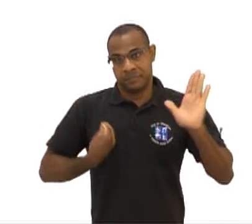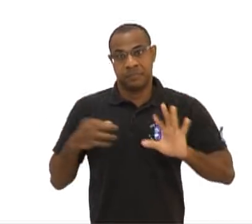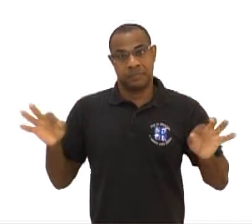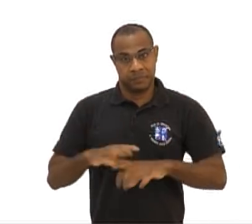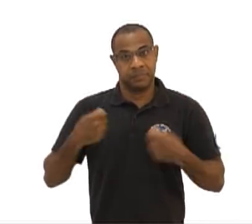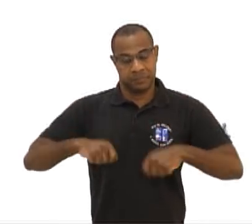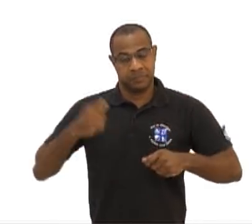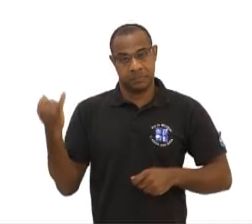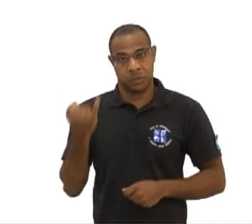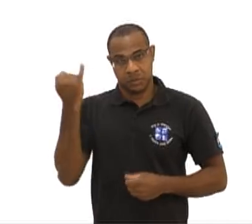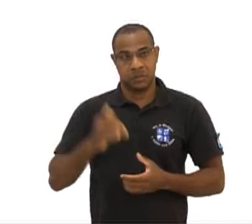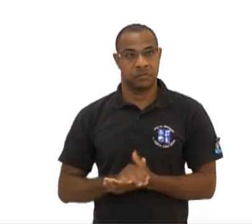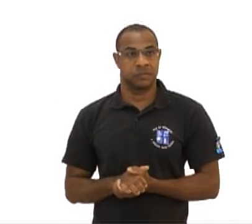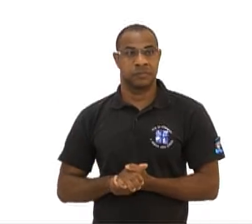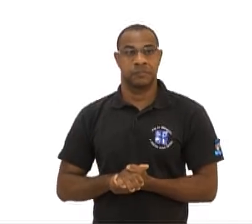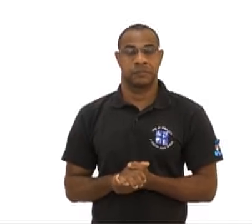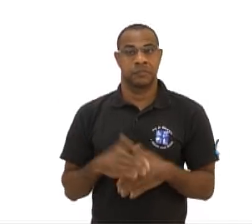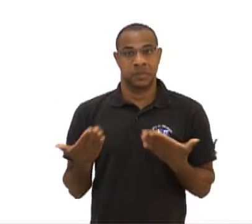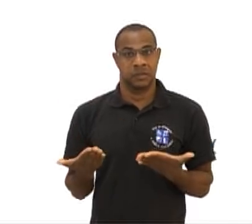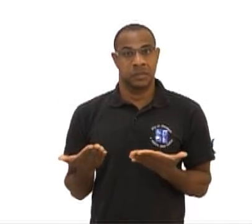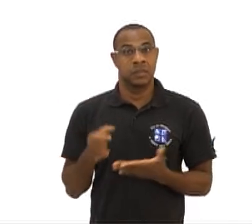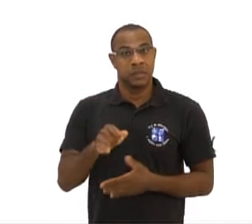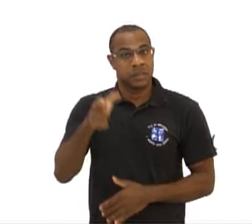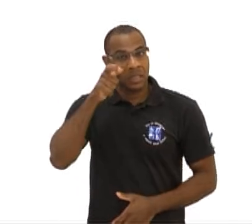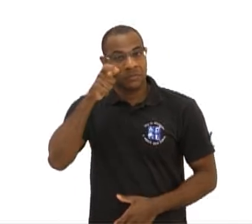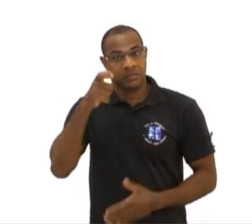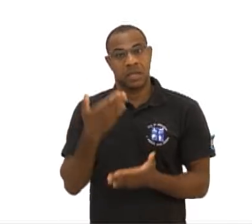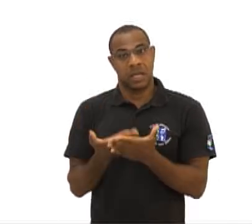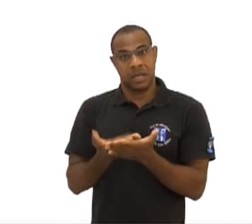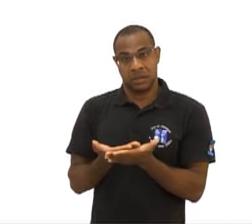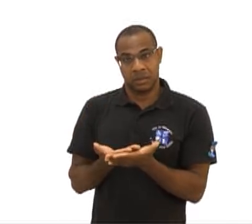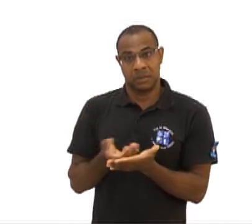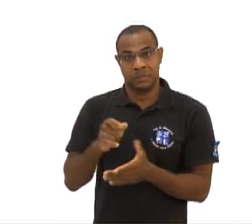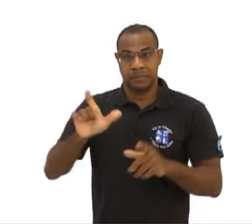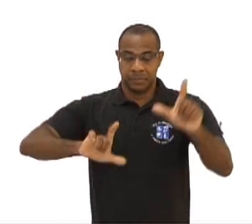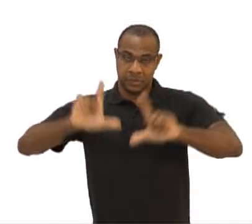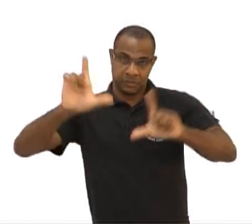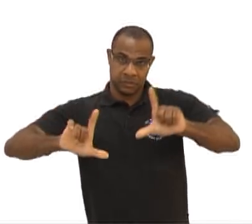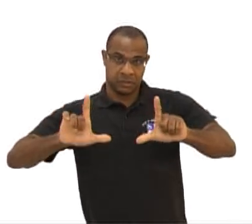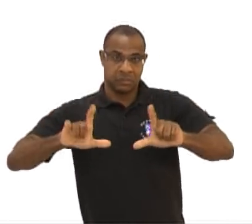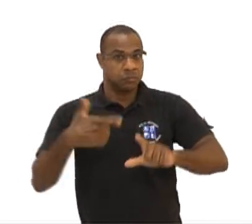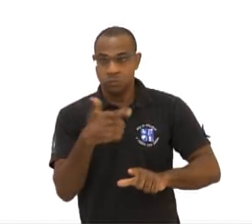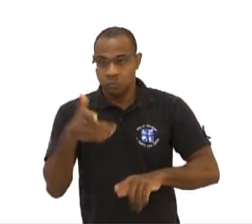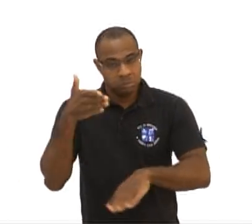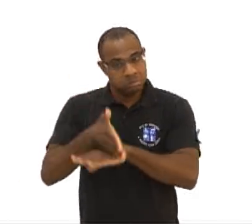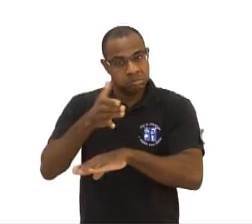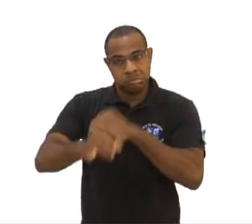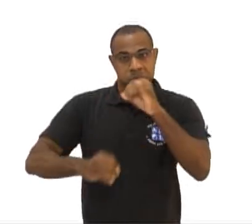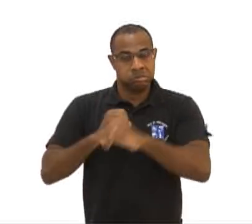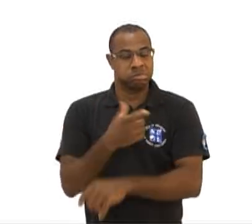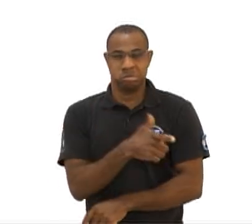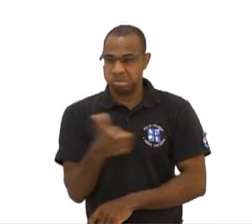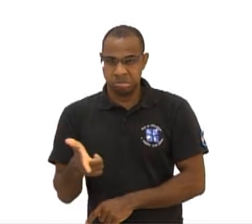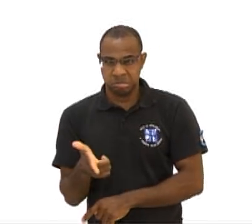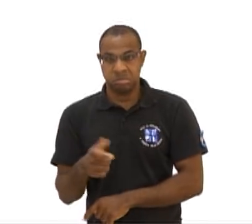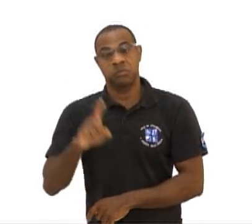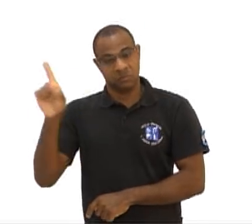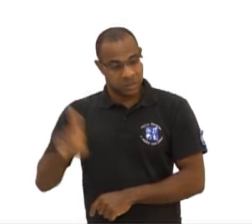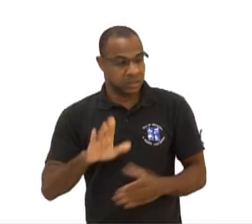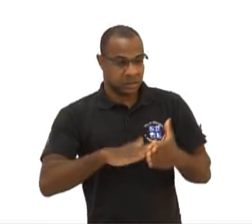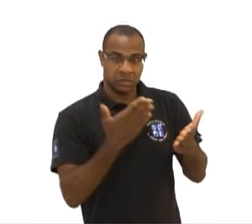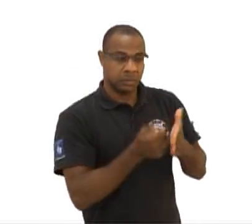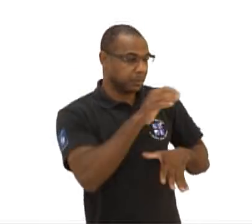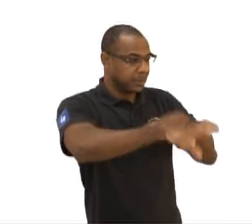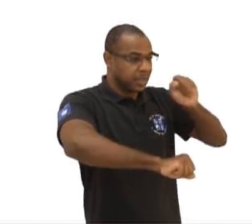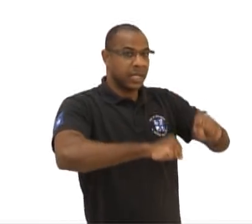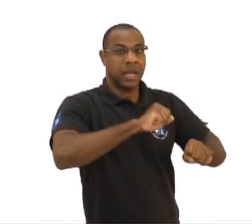presença. Se você está assistindo a aula pela TV e não tem acesso à internet, busque as